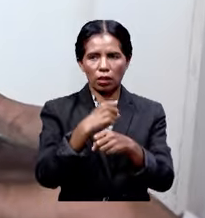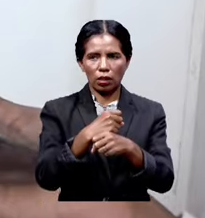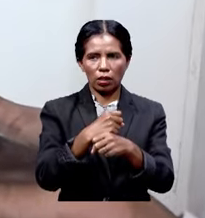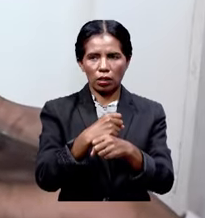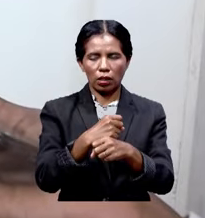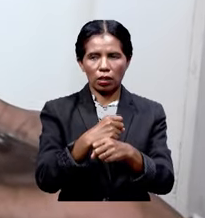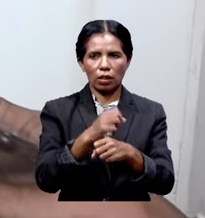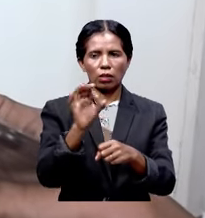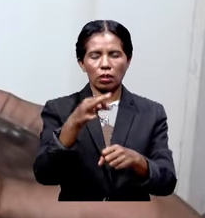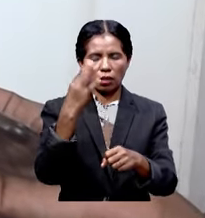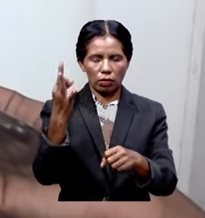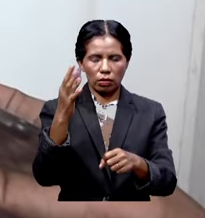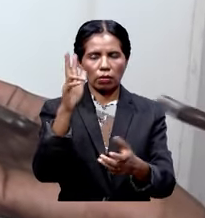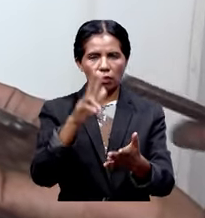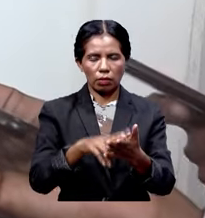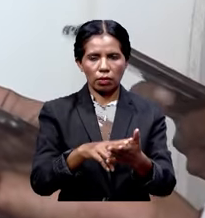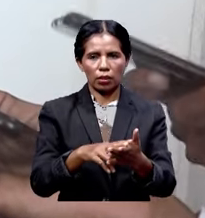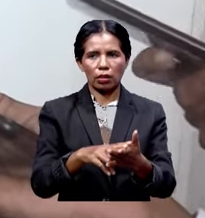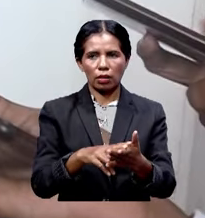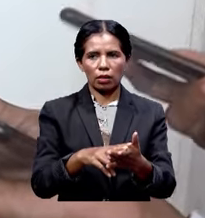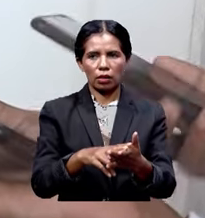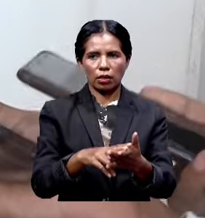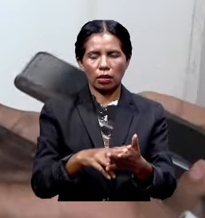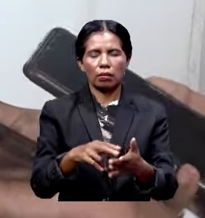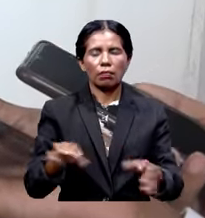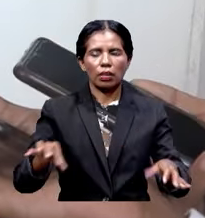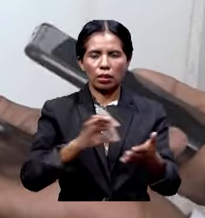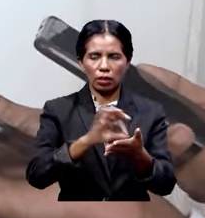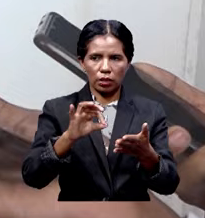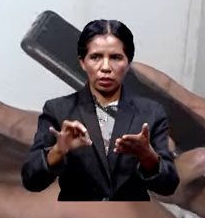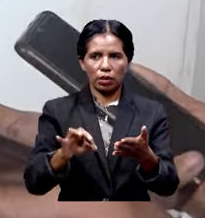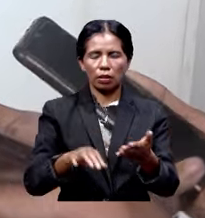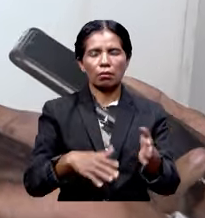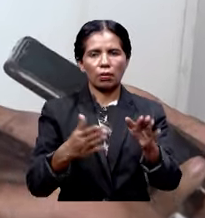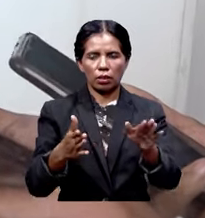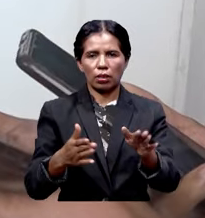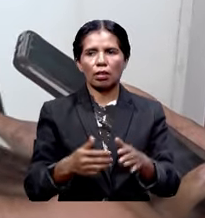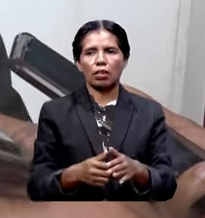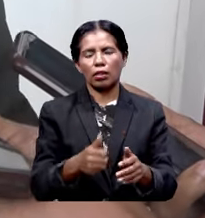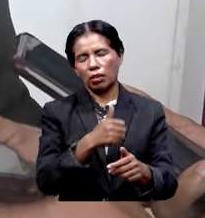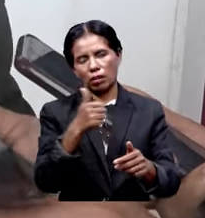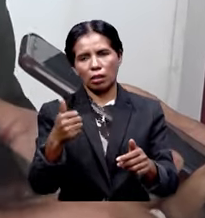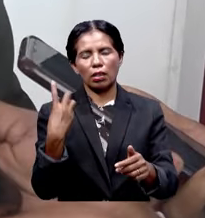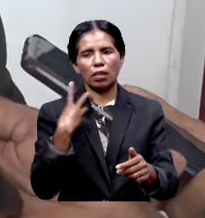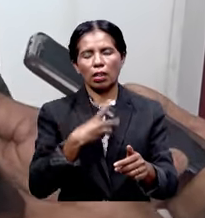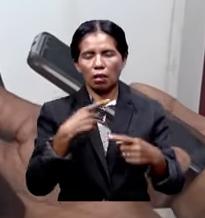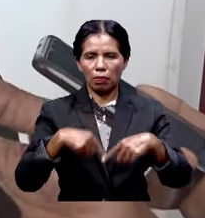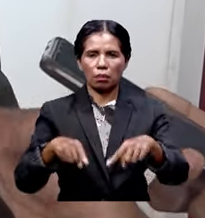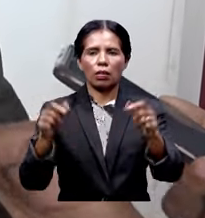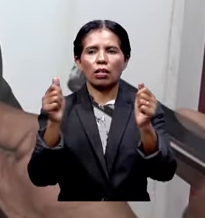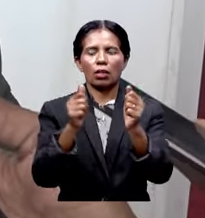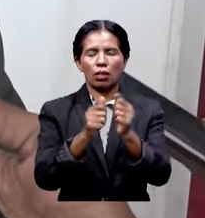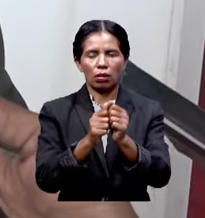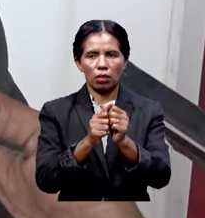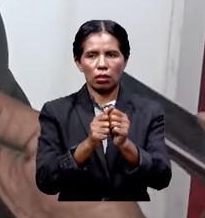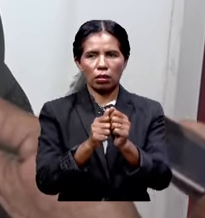foi na validação. É verdade, Roma, não é registro, depois não é matéria. E da cena foi, então, a minha avó, o guia